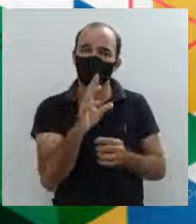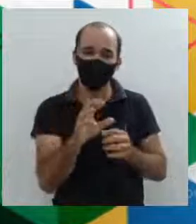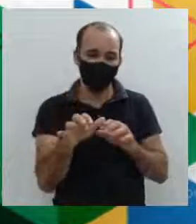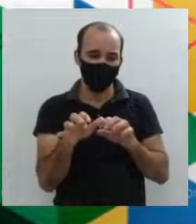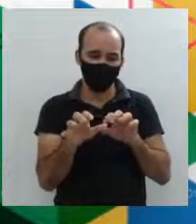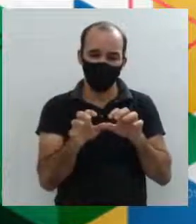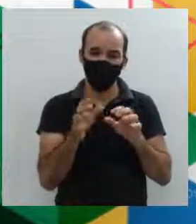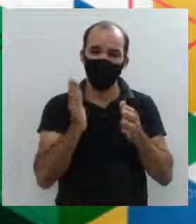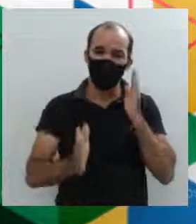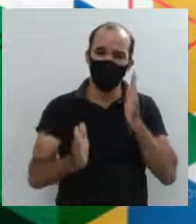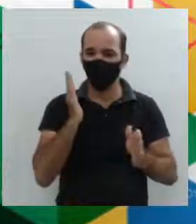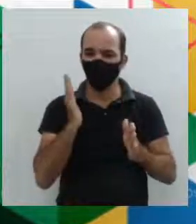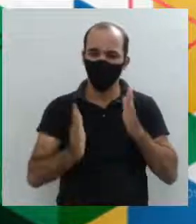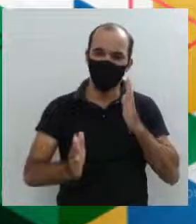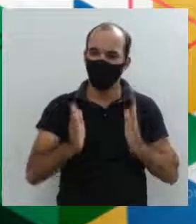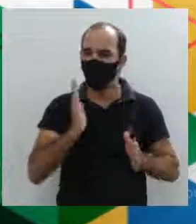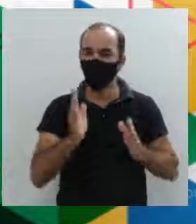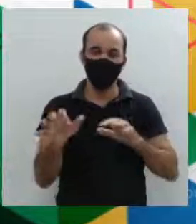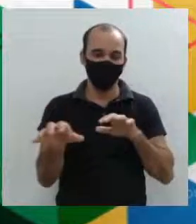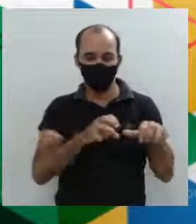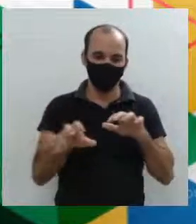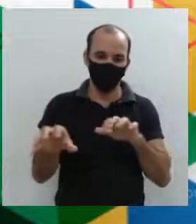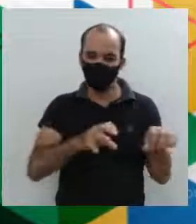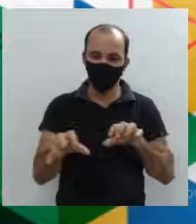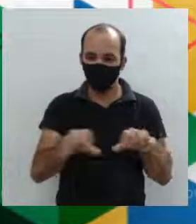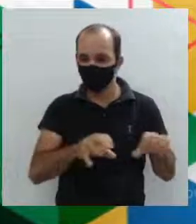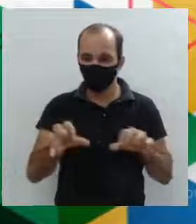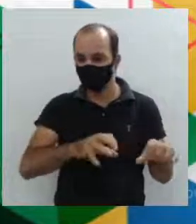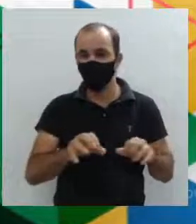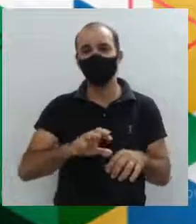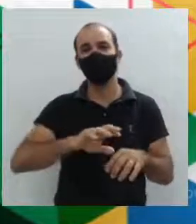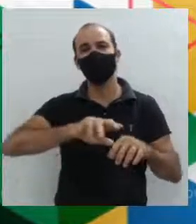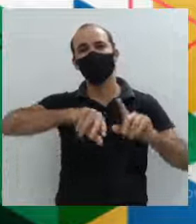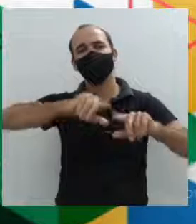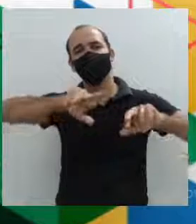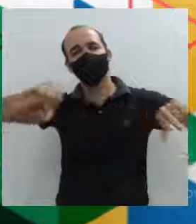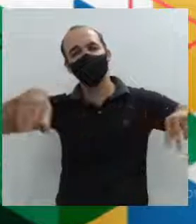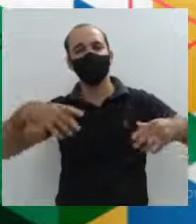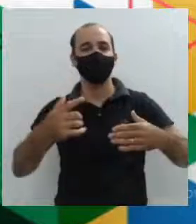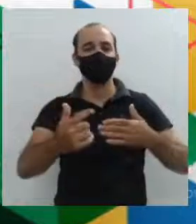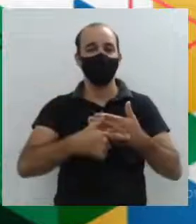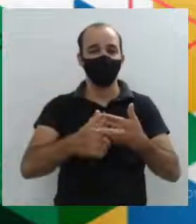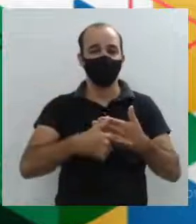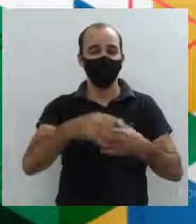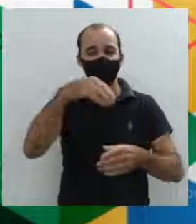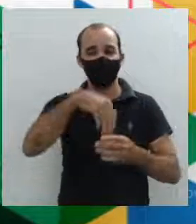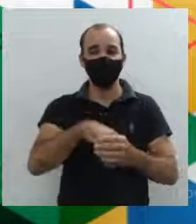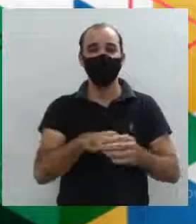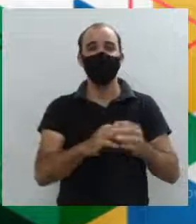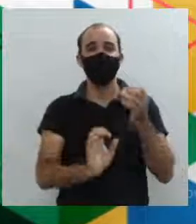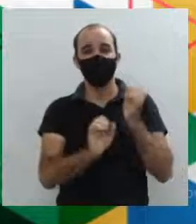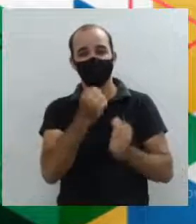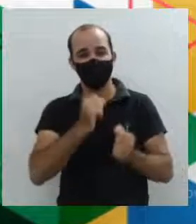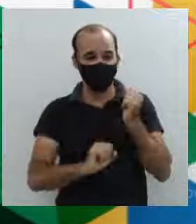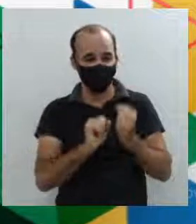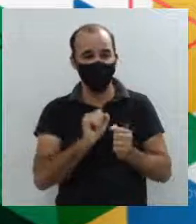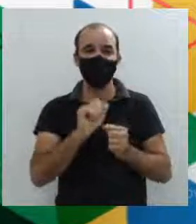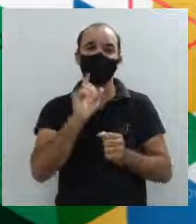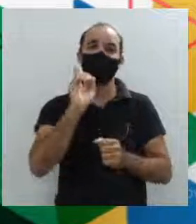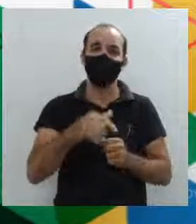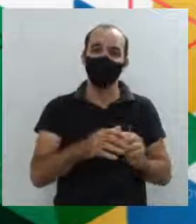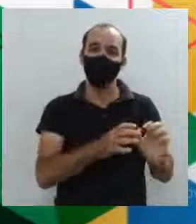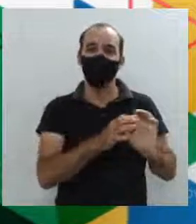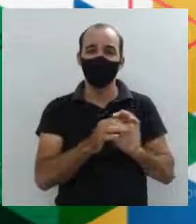e funções diversificadas, então nesse contexto a cultura começa a ser produzida